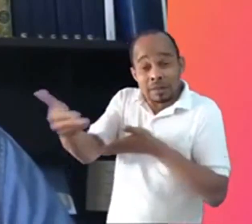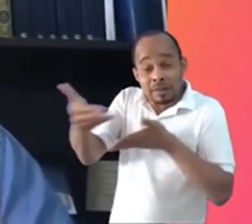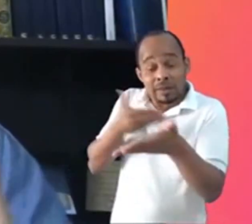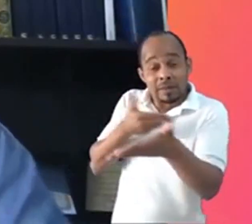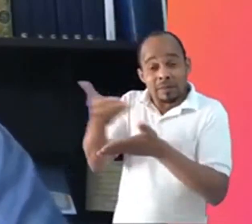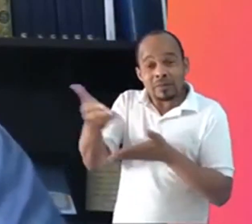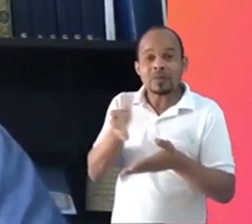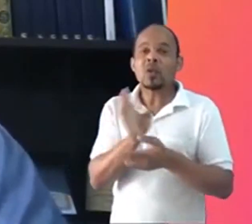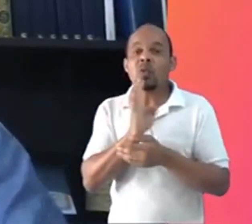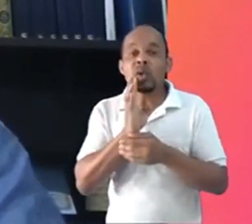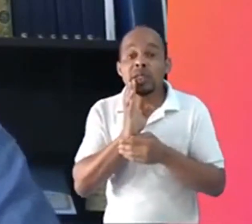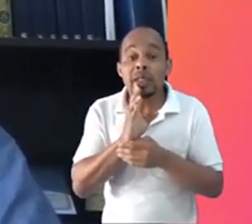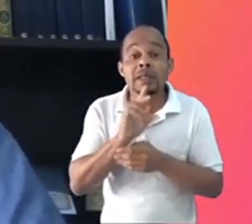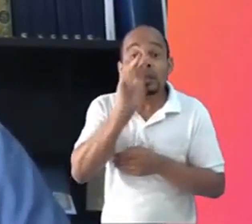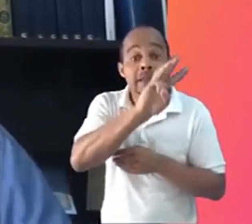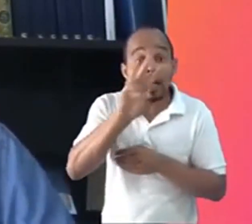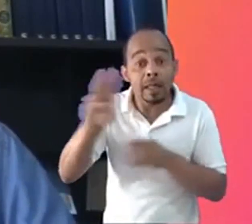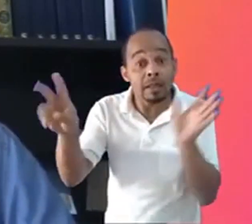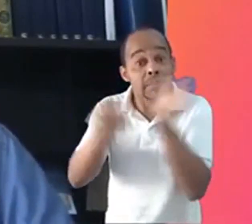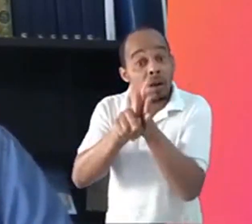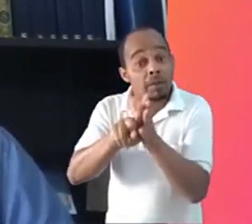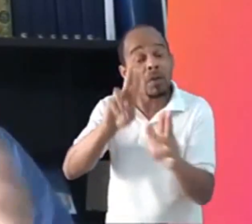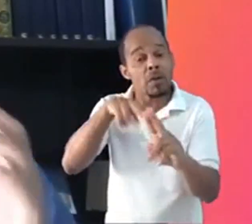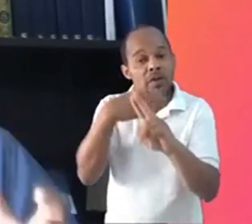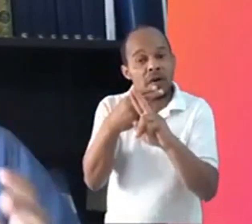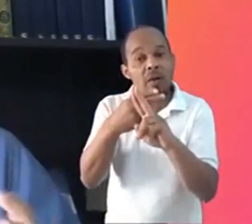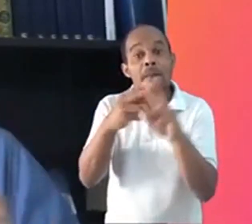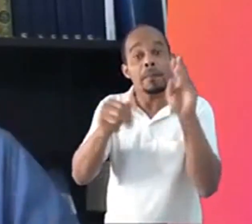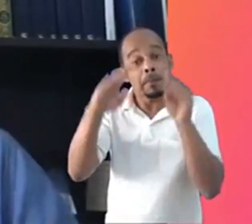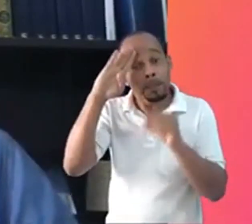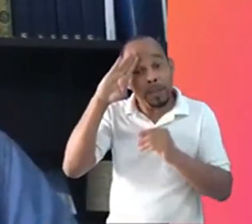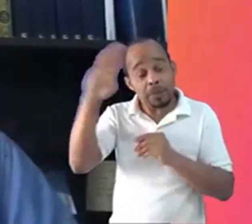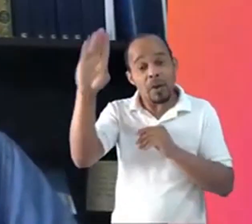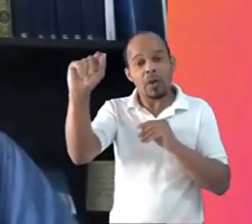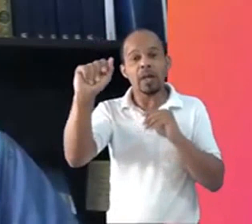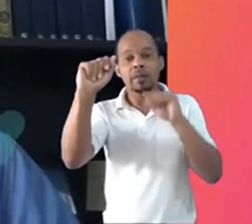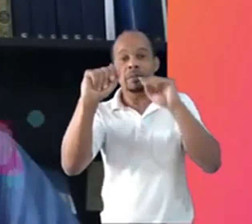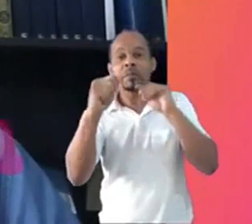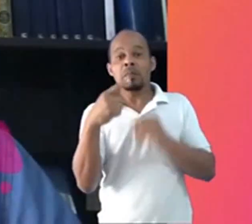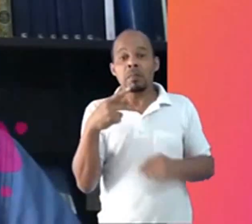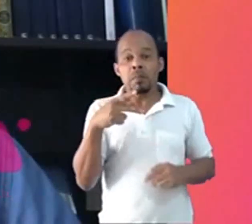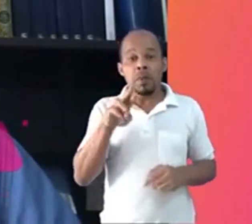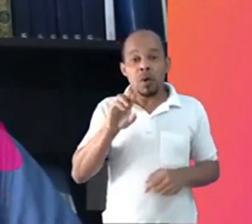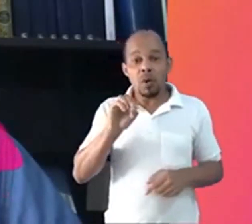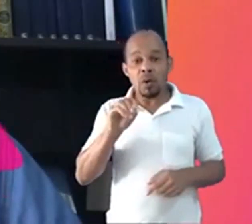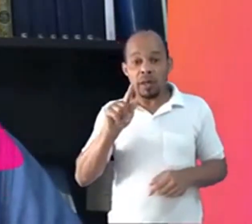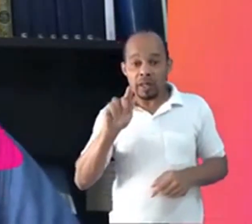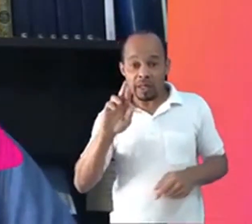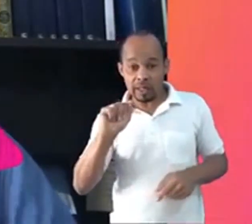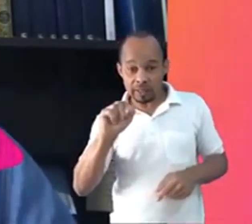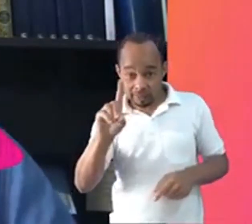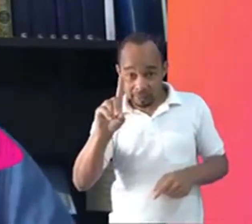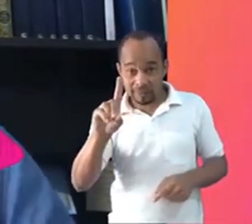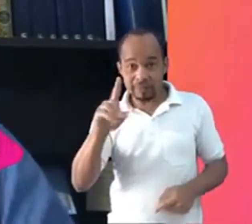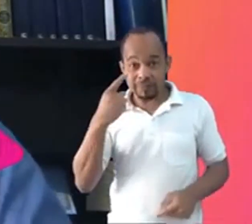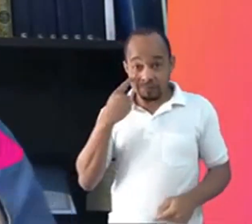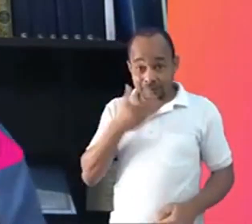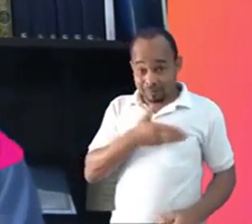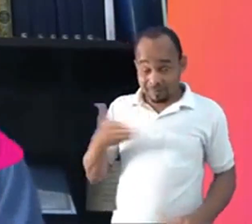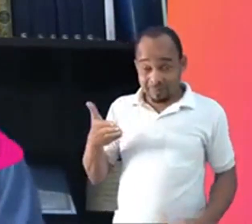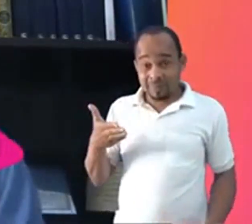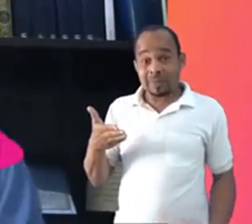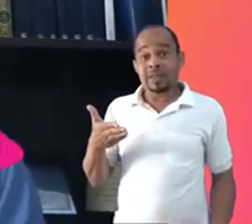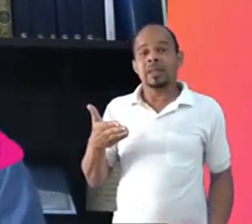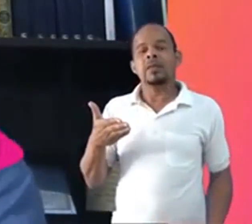pouco. É, conheçam as páginas da Unifal, principalmente a página da Pró-Reitoria de Graduação, onde vocês vão conhecer